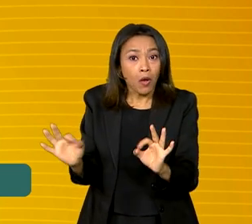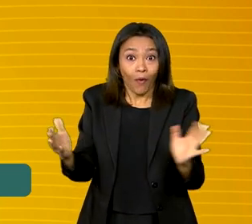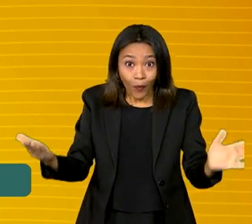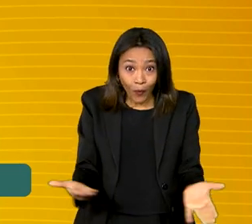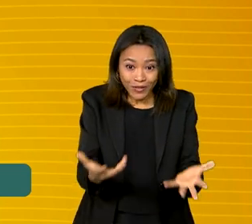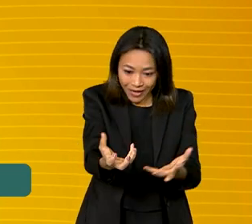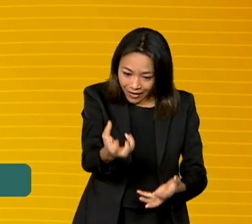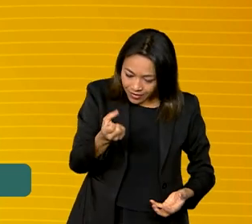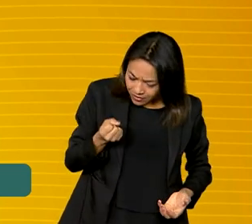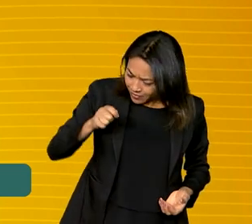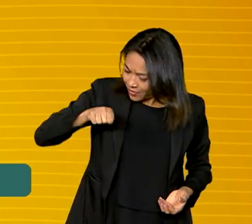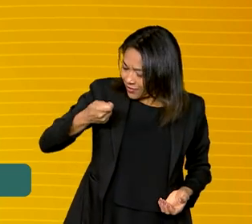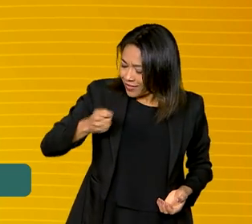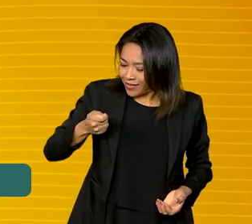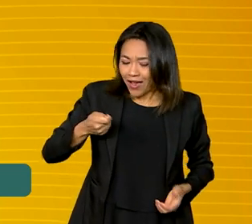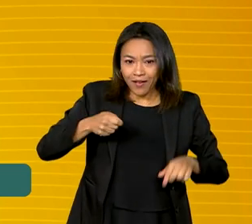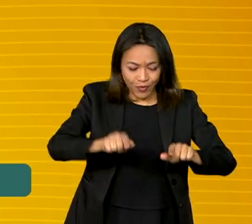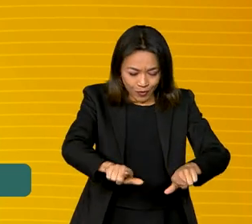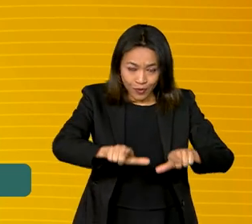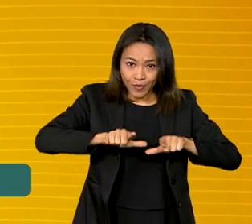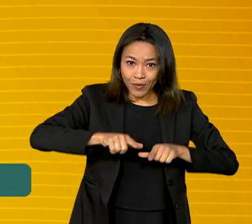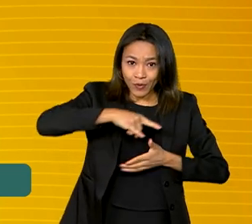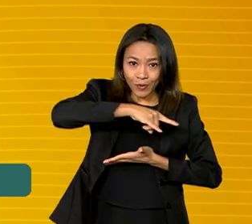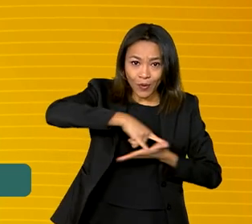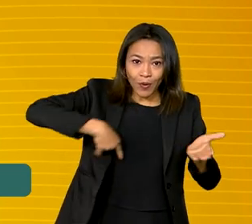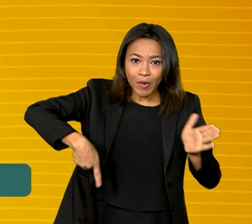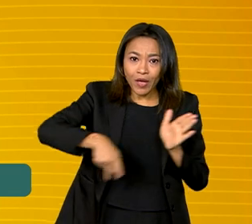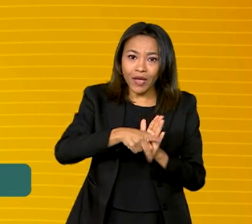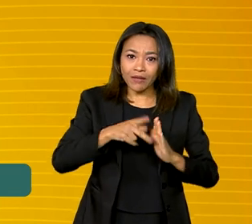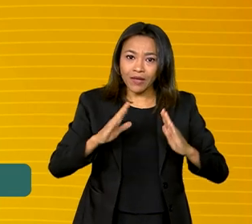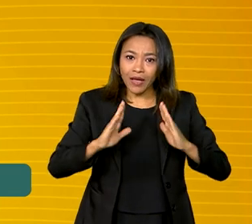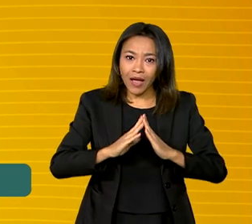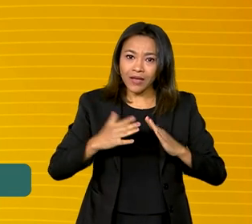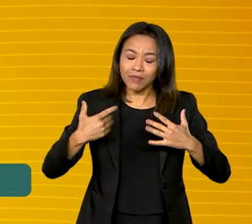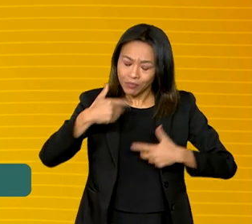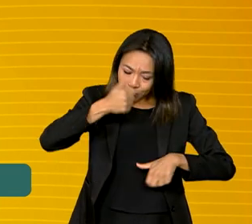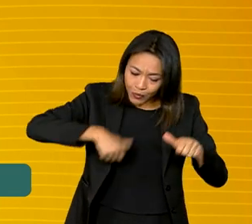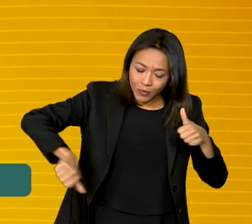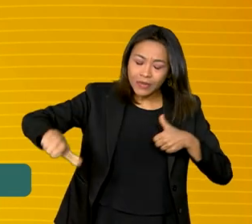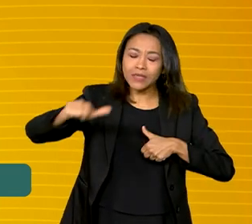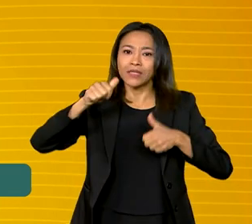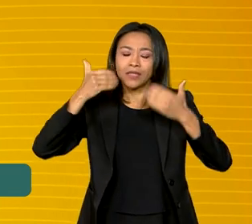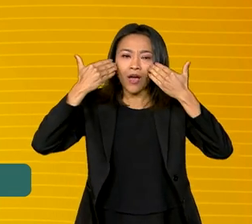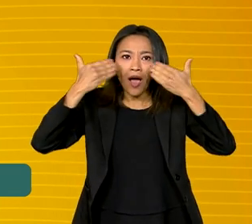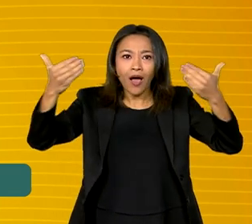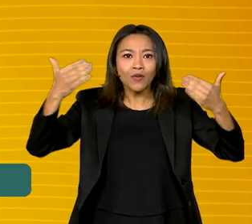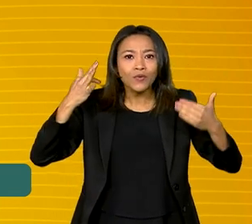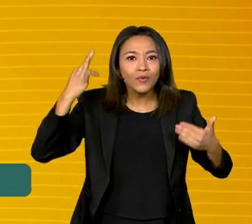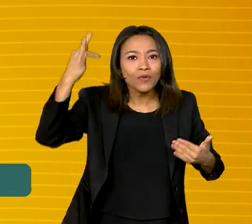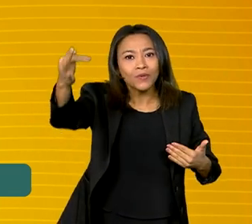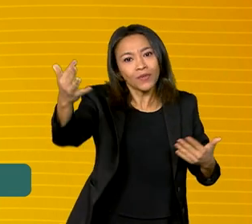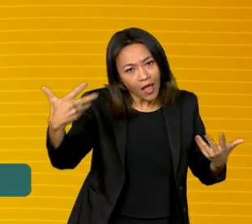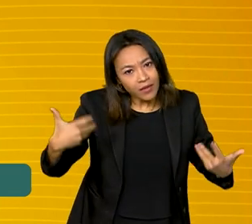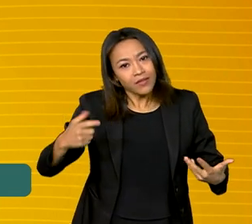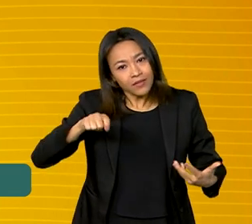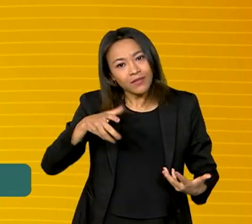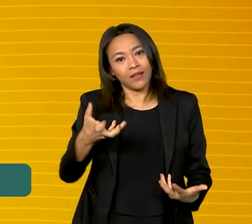com escritura, mudando completamente a perspectiva, a esperança com relação ao futuro, e é isso que a gente quer.